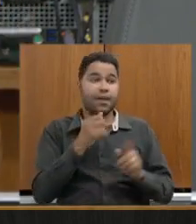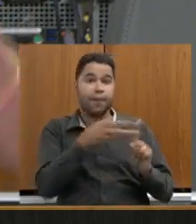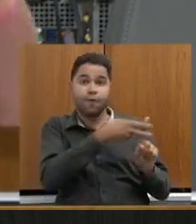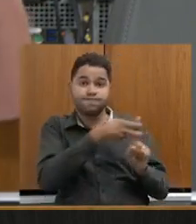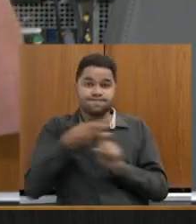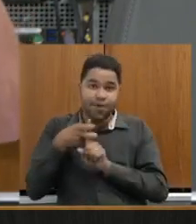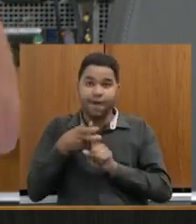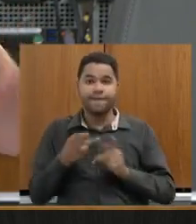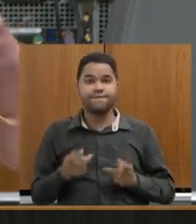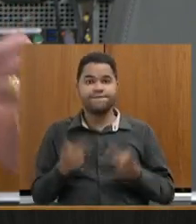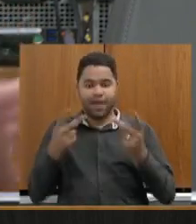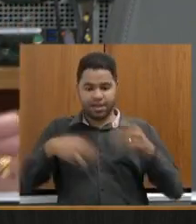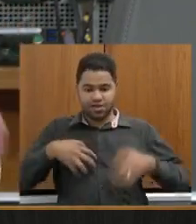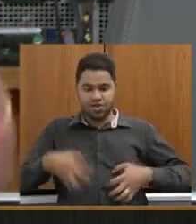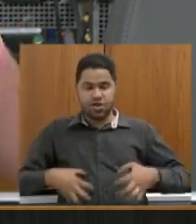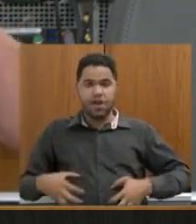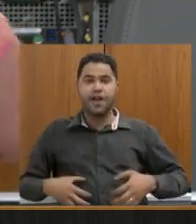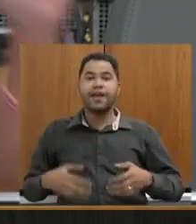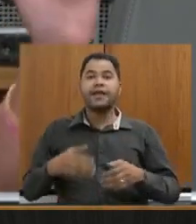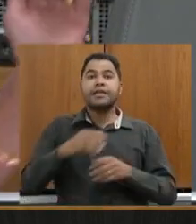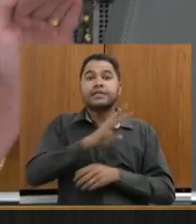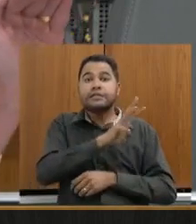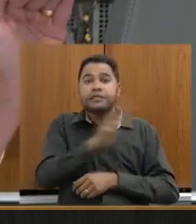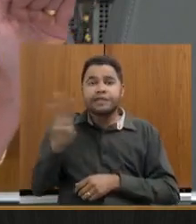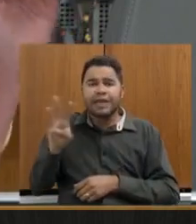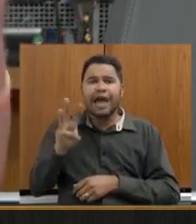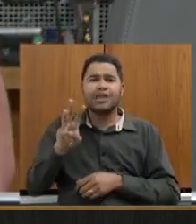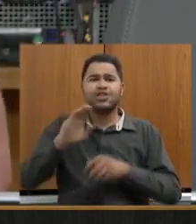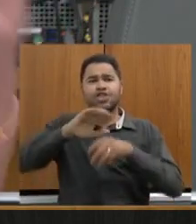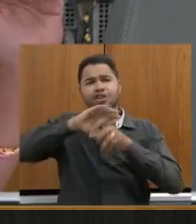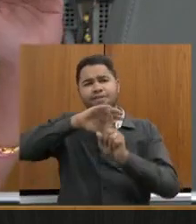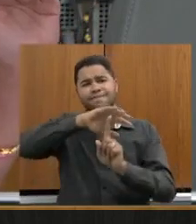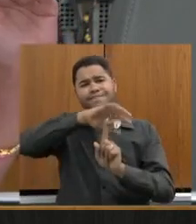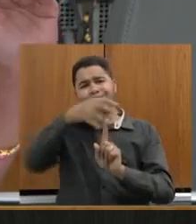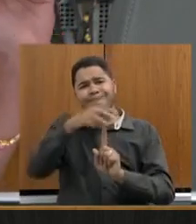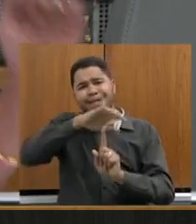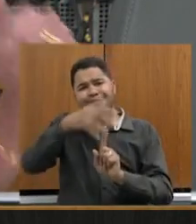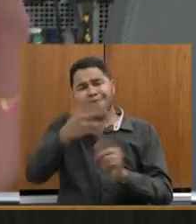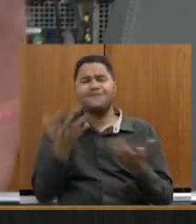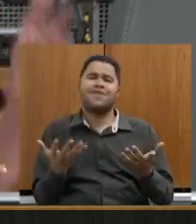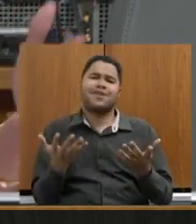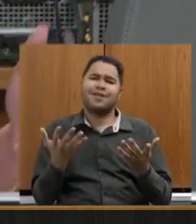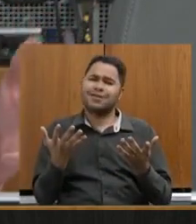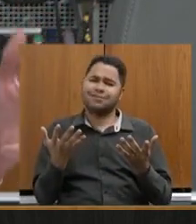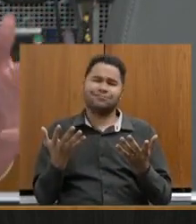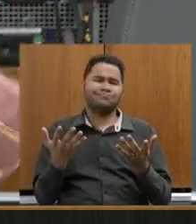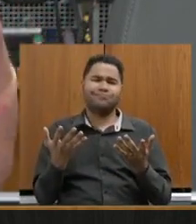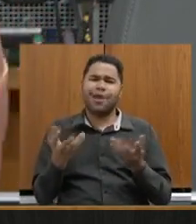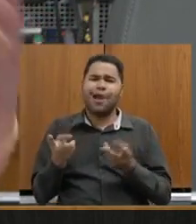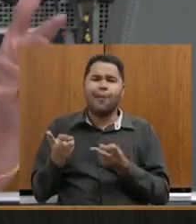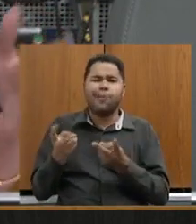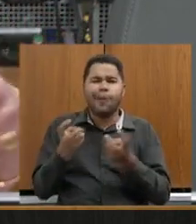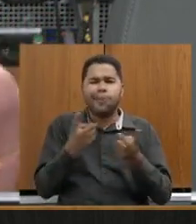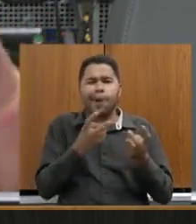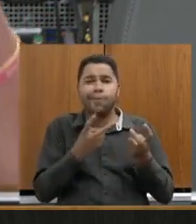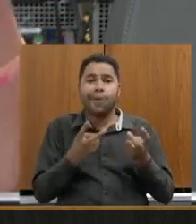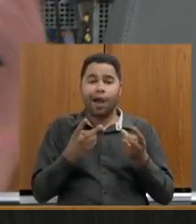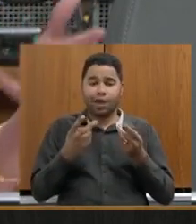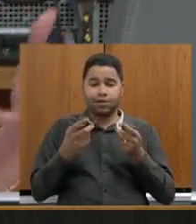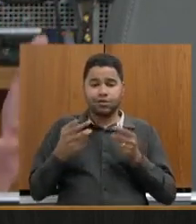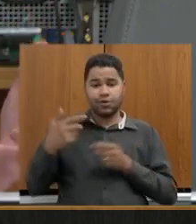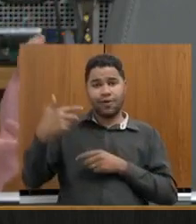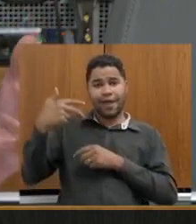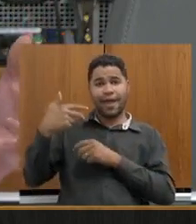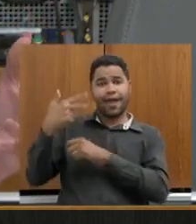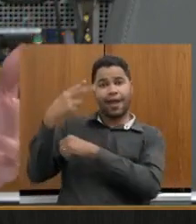venda de órgãos sites de pedofilia e muitas outras coisas gravíssimas distorções nudes